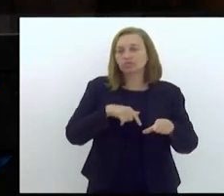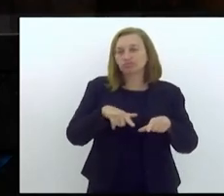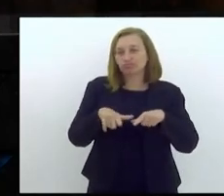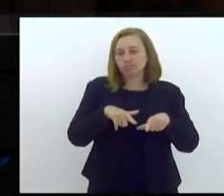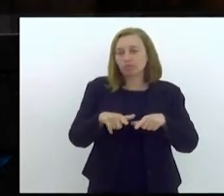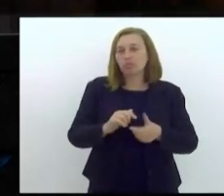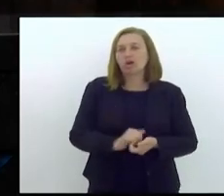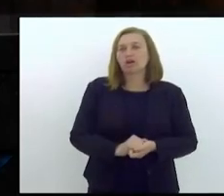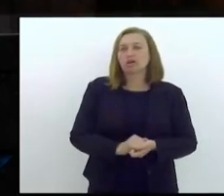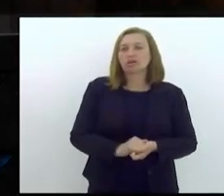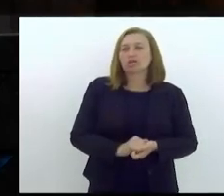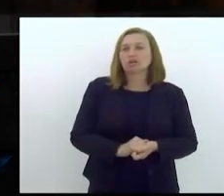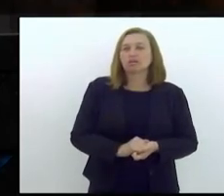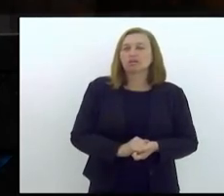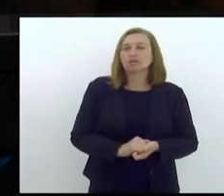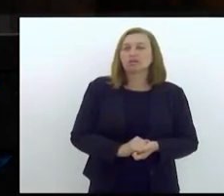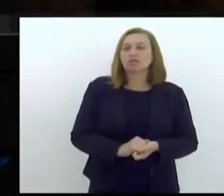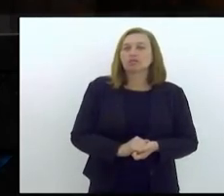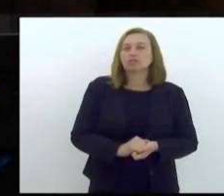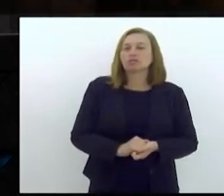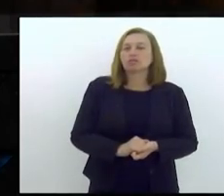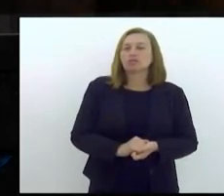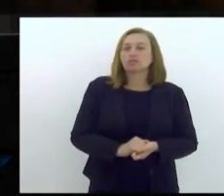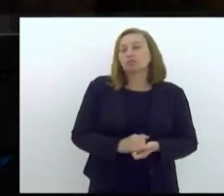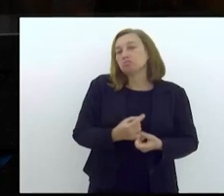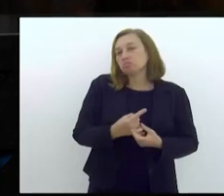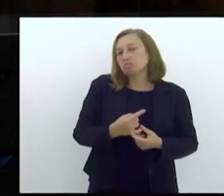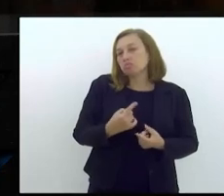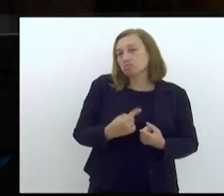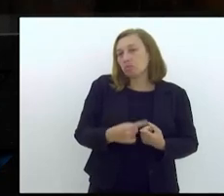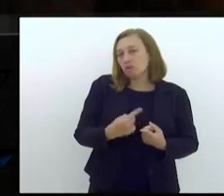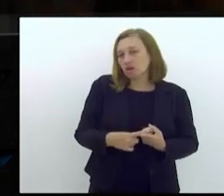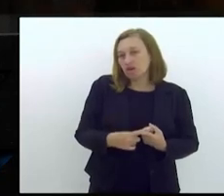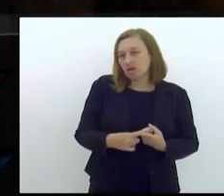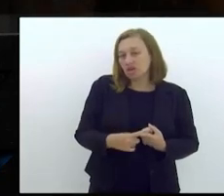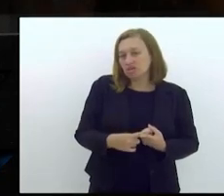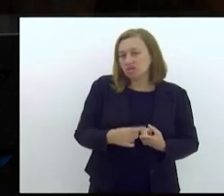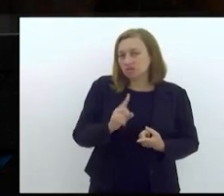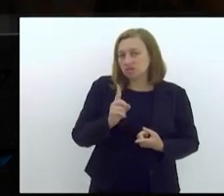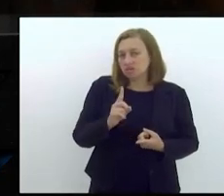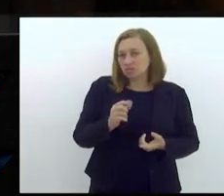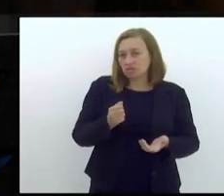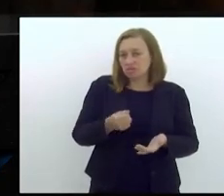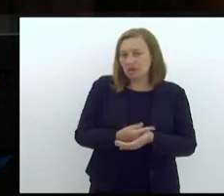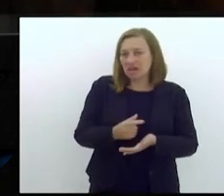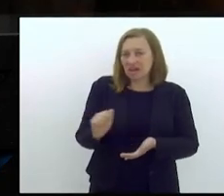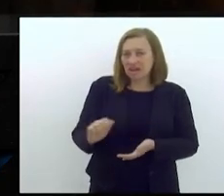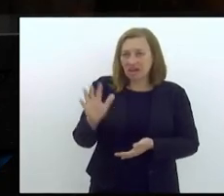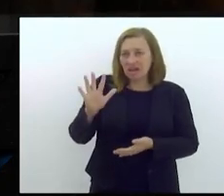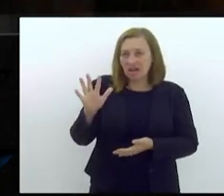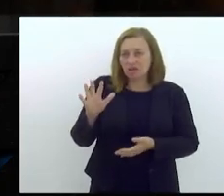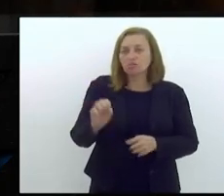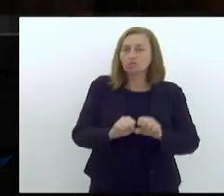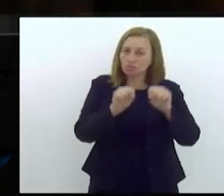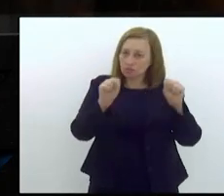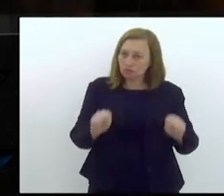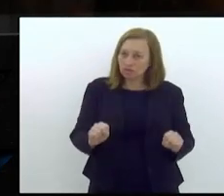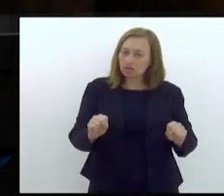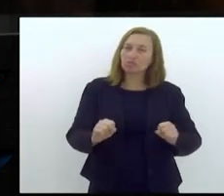dos subsídios que estão sendo dados porque se não fosse pelo subsídios o sistema